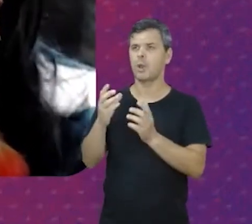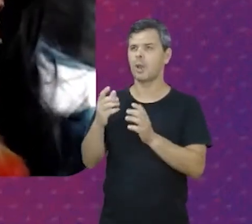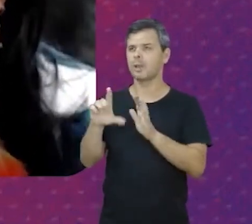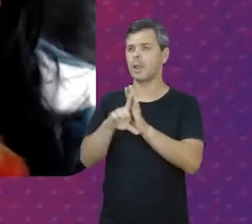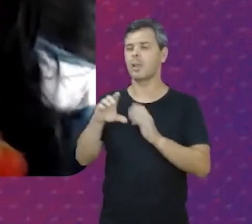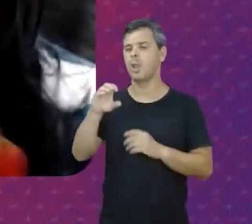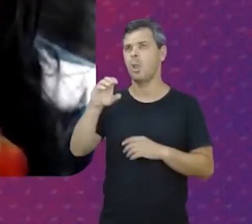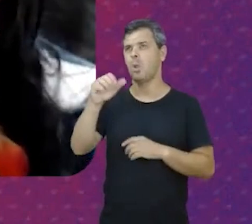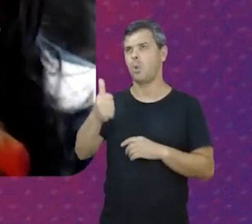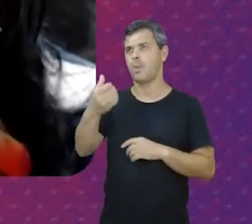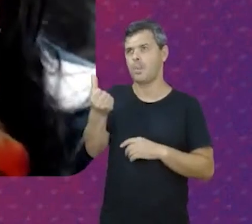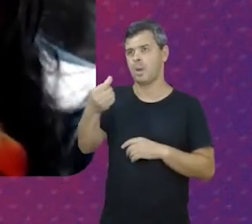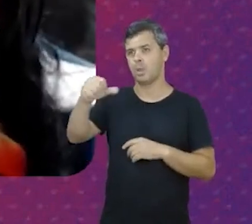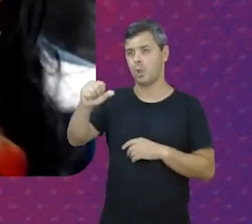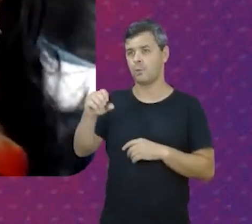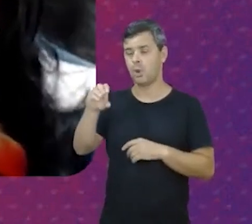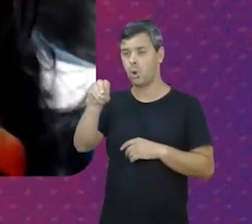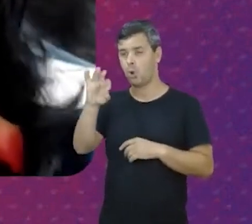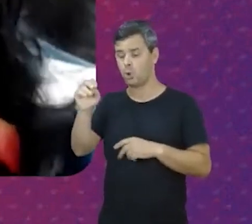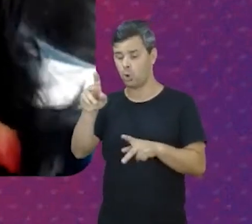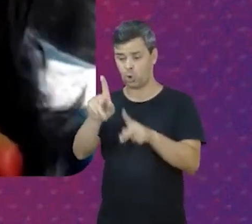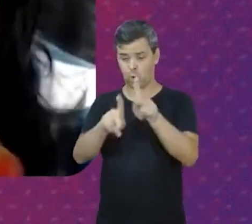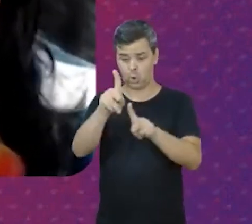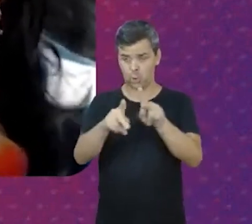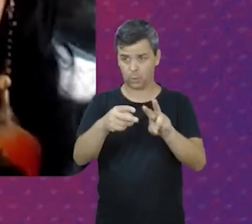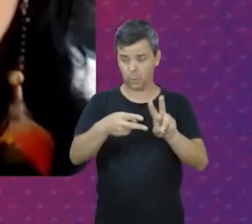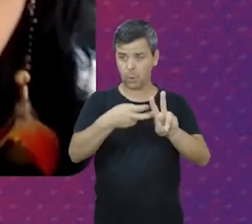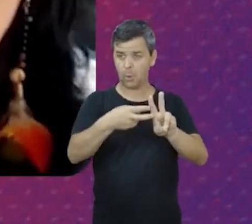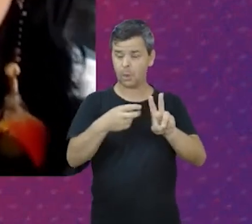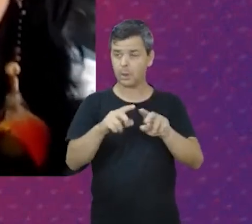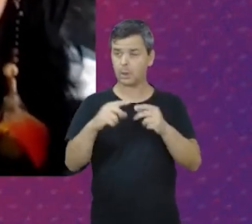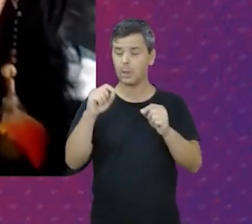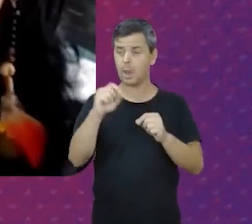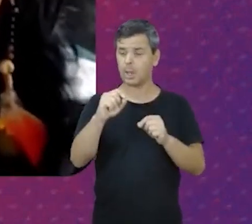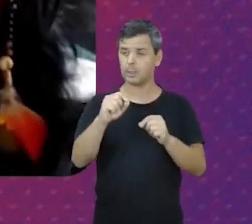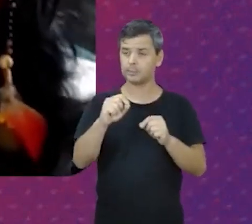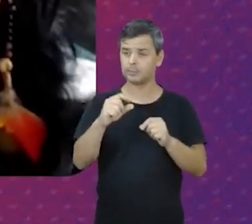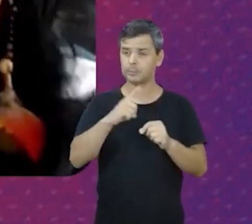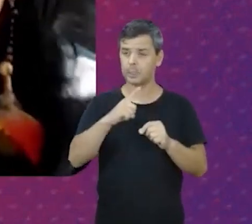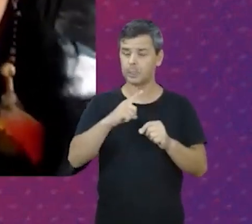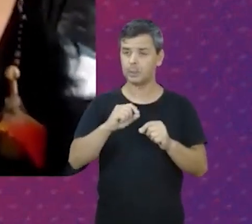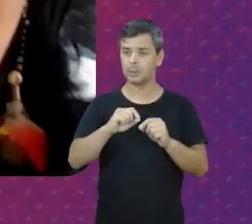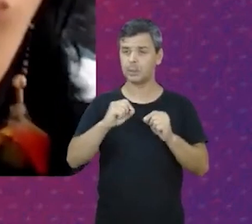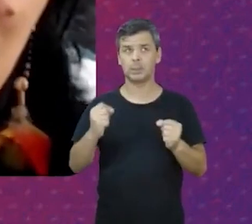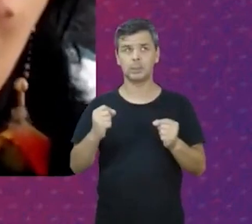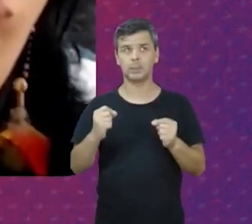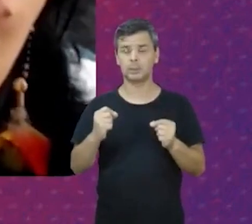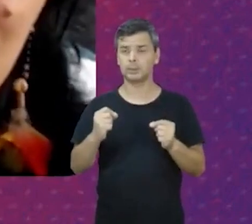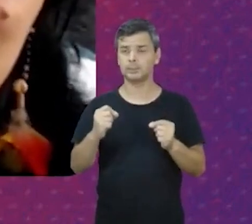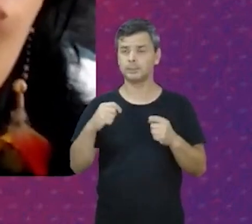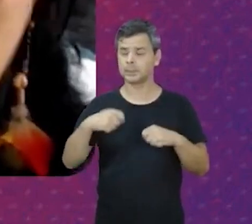da OIT, que os povos indígenas e tribais, eles têm que ser